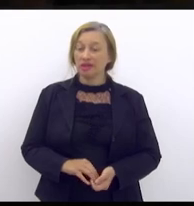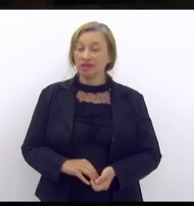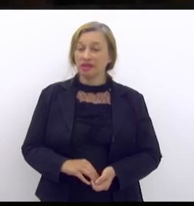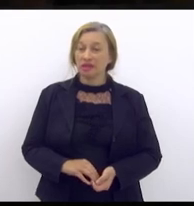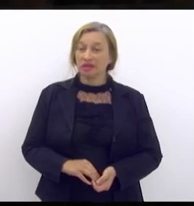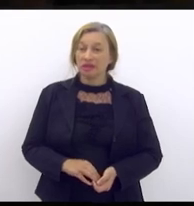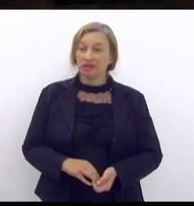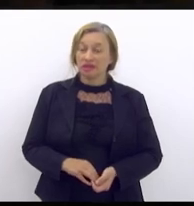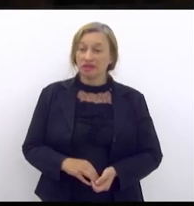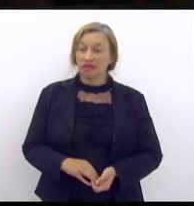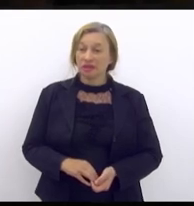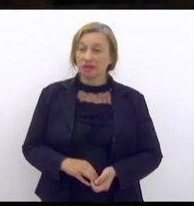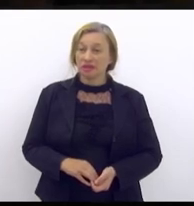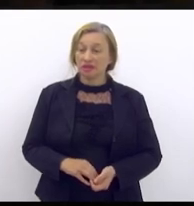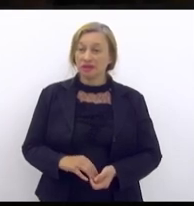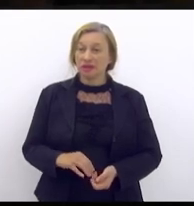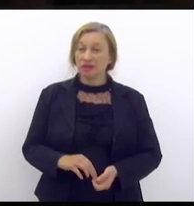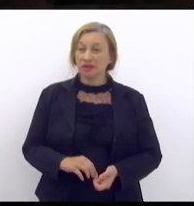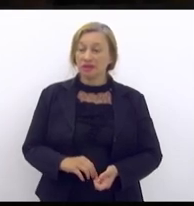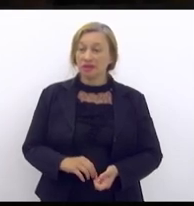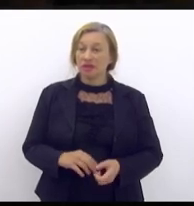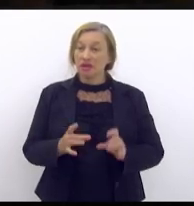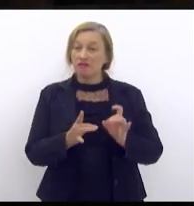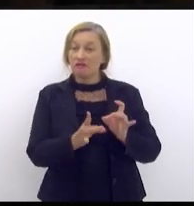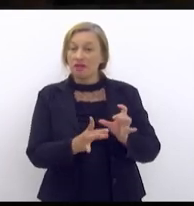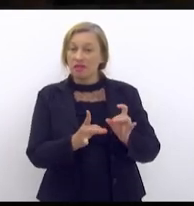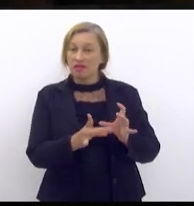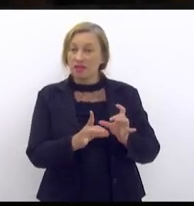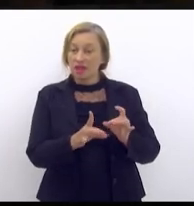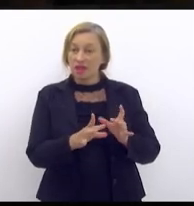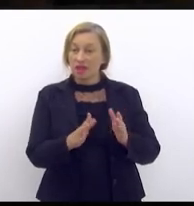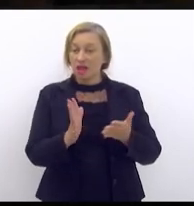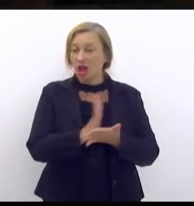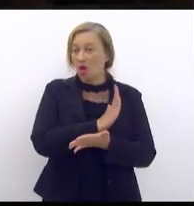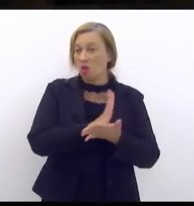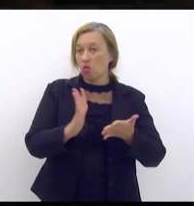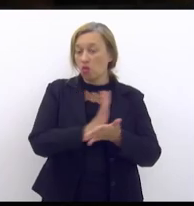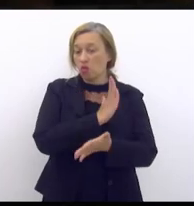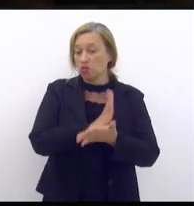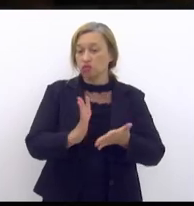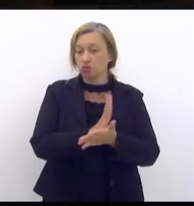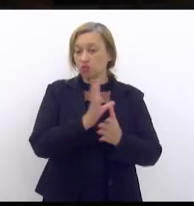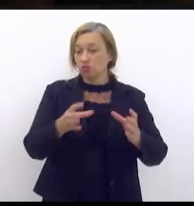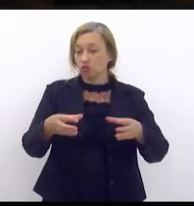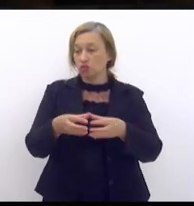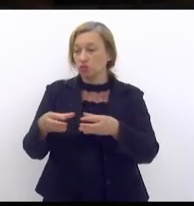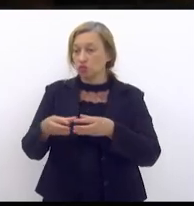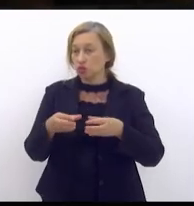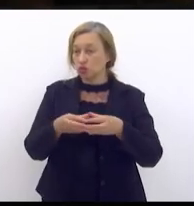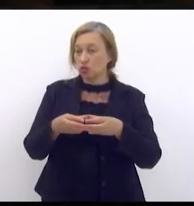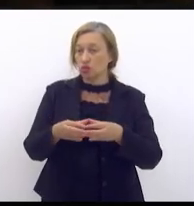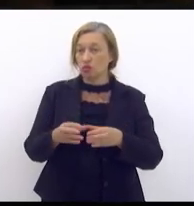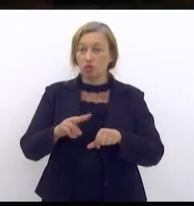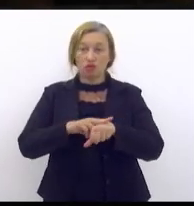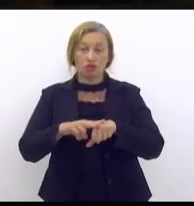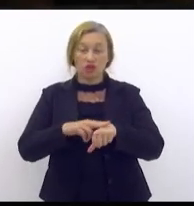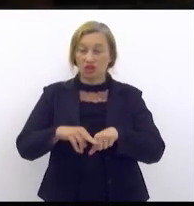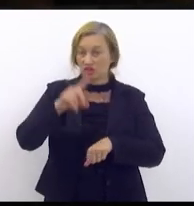fazer, de privatizar para determinados segmentos políticos o verde e